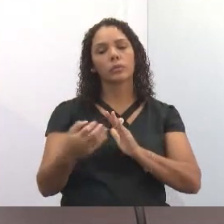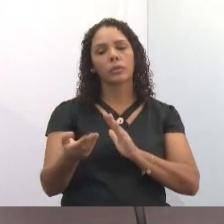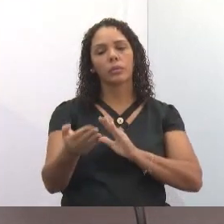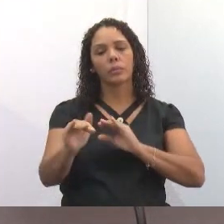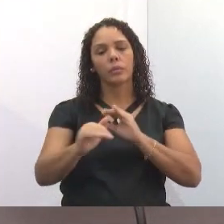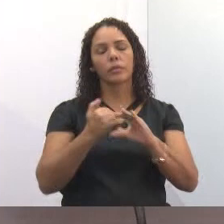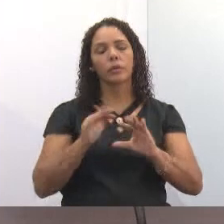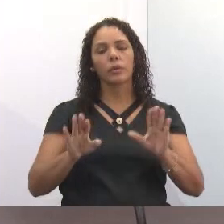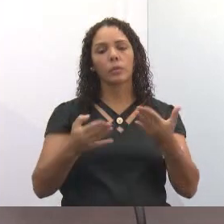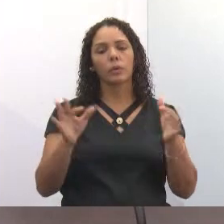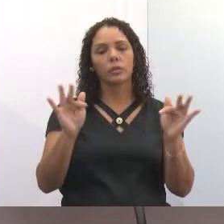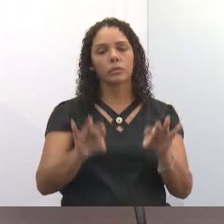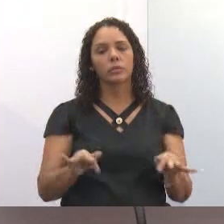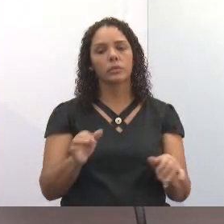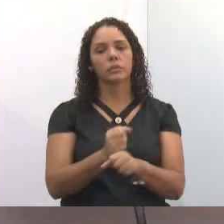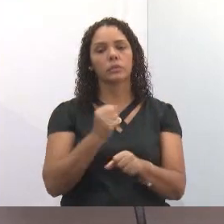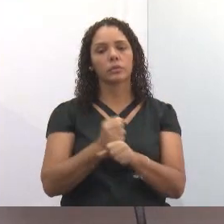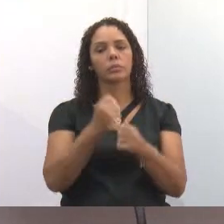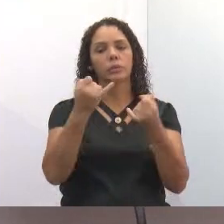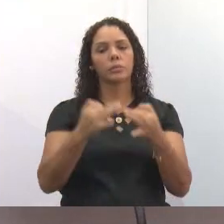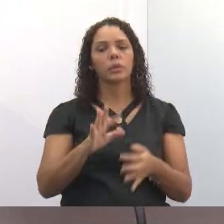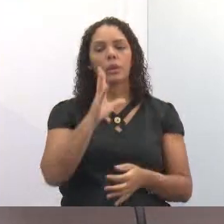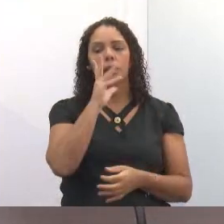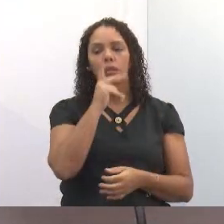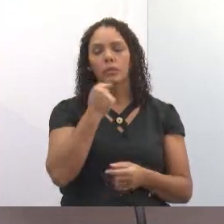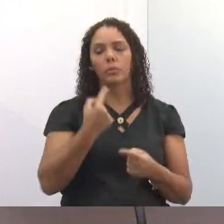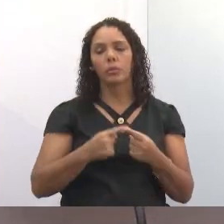previsão de entrega e justificar o atraso.